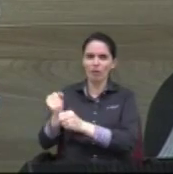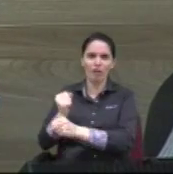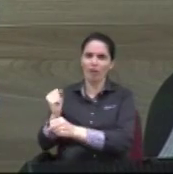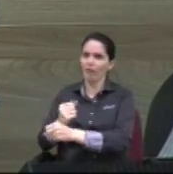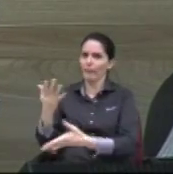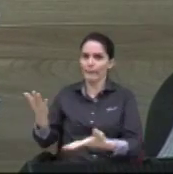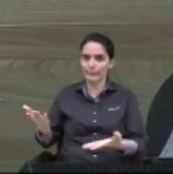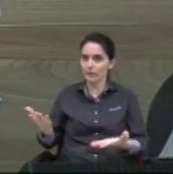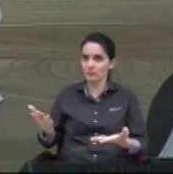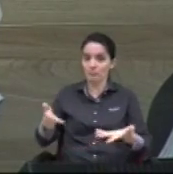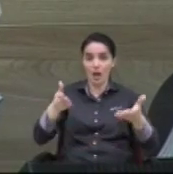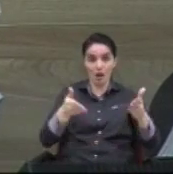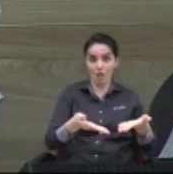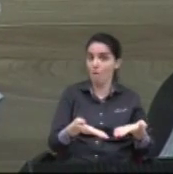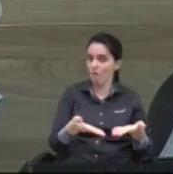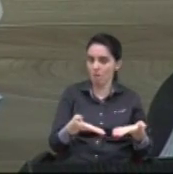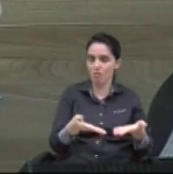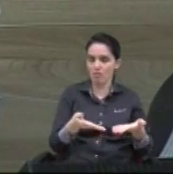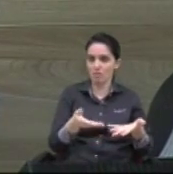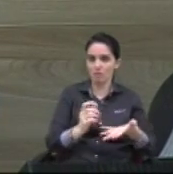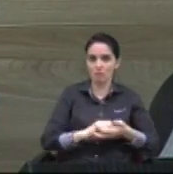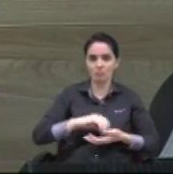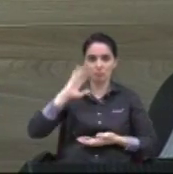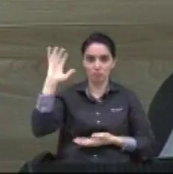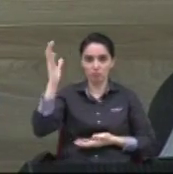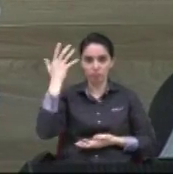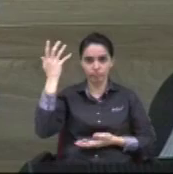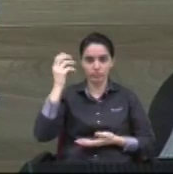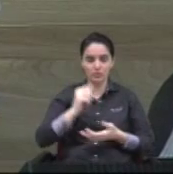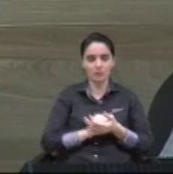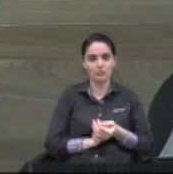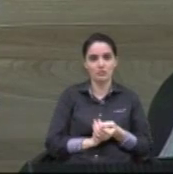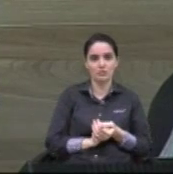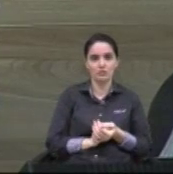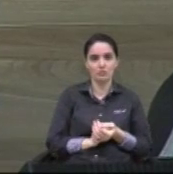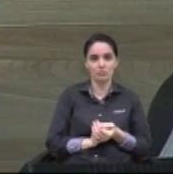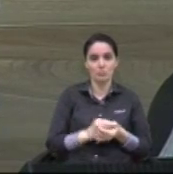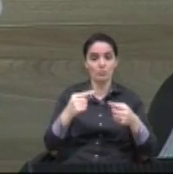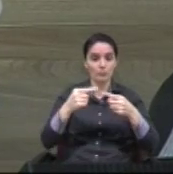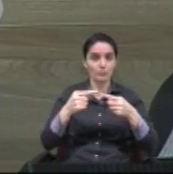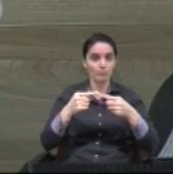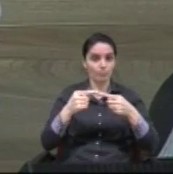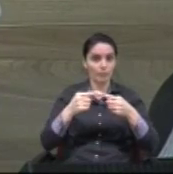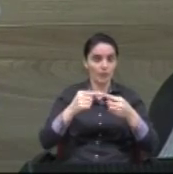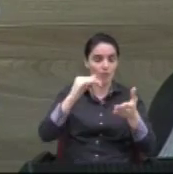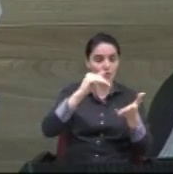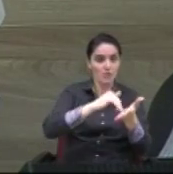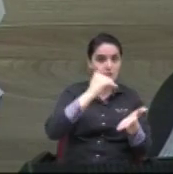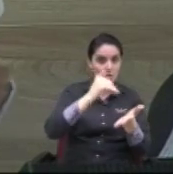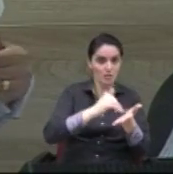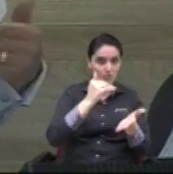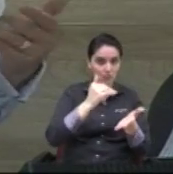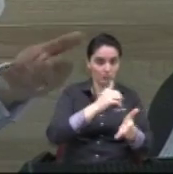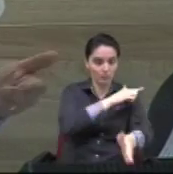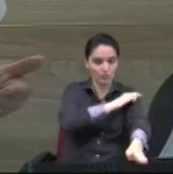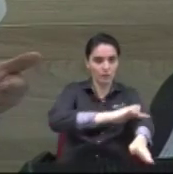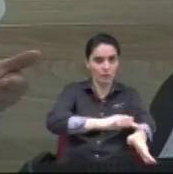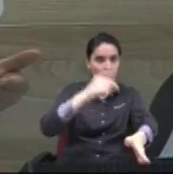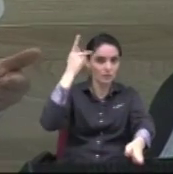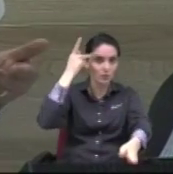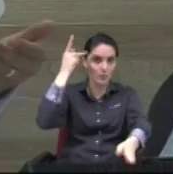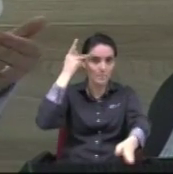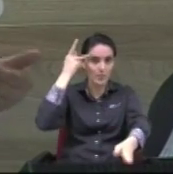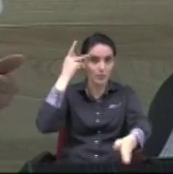sendo viabilizada entre a Secretaria do Estado da Educação e a Prefeitura de Limeira a doação